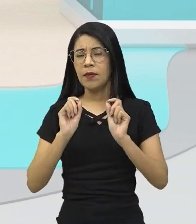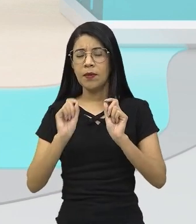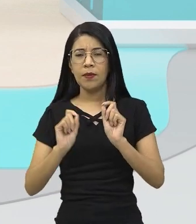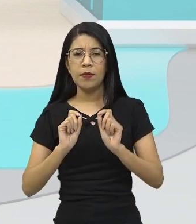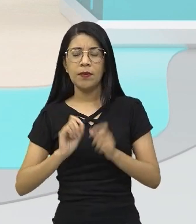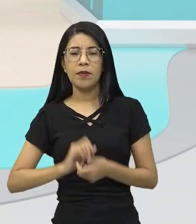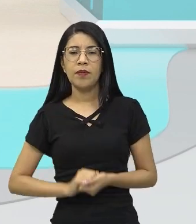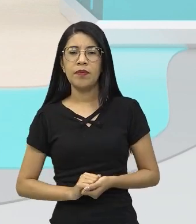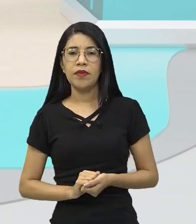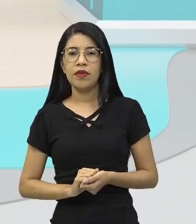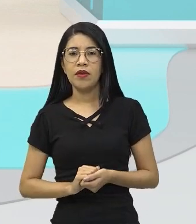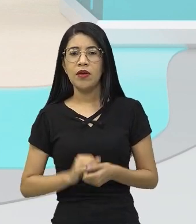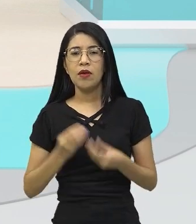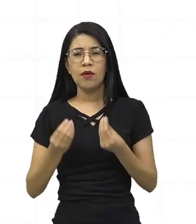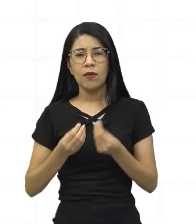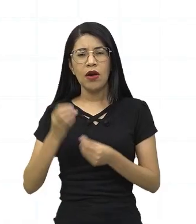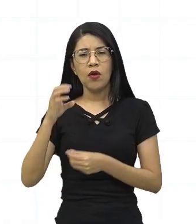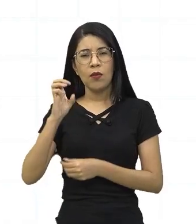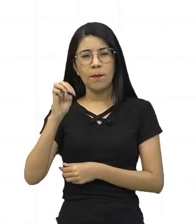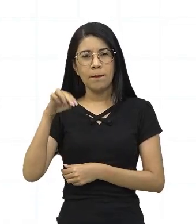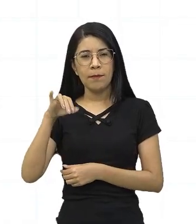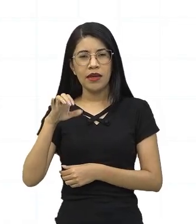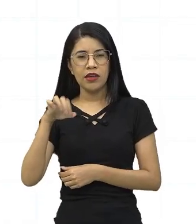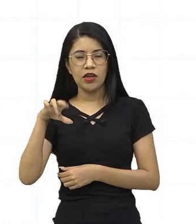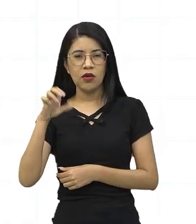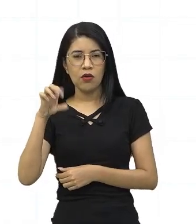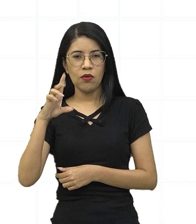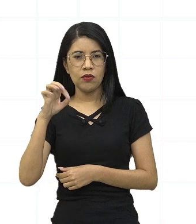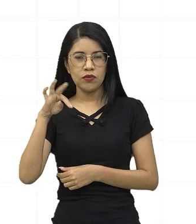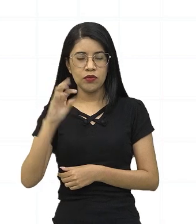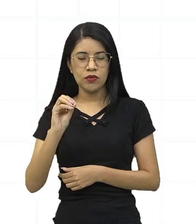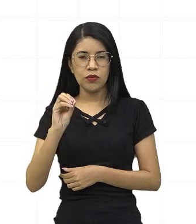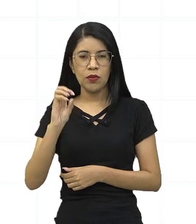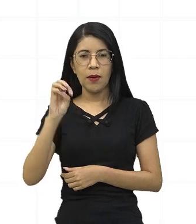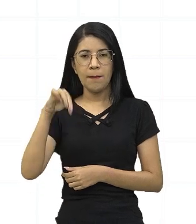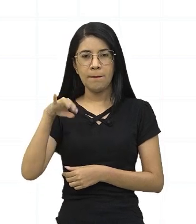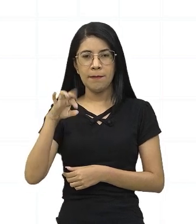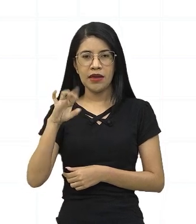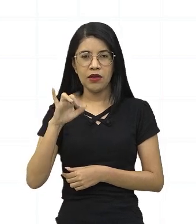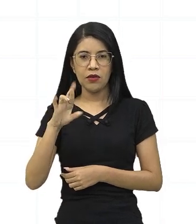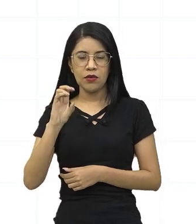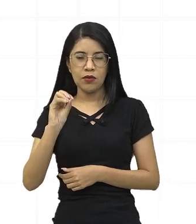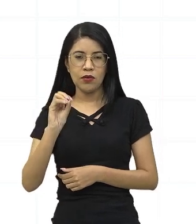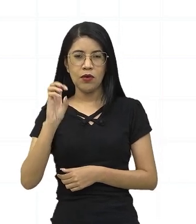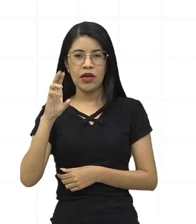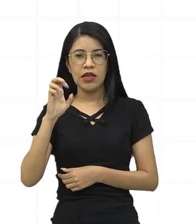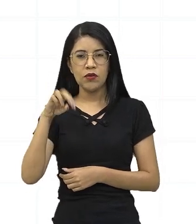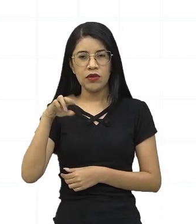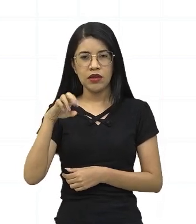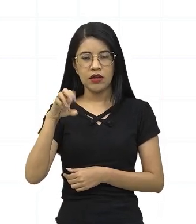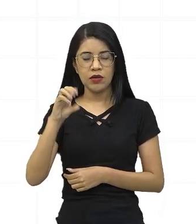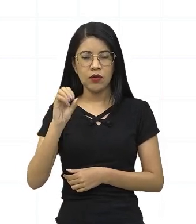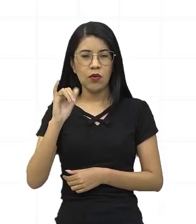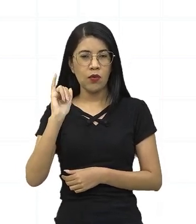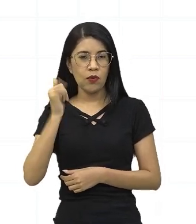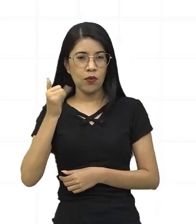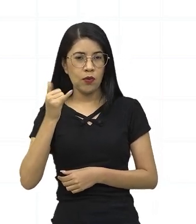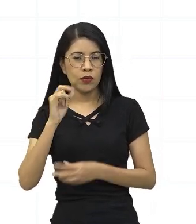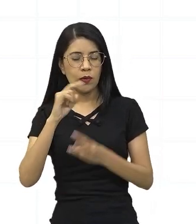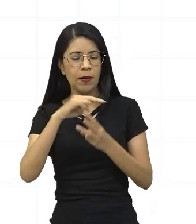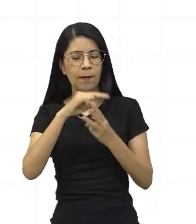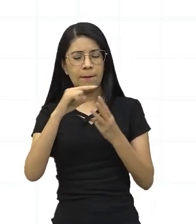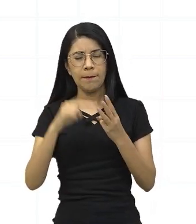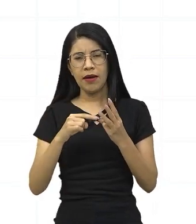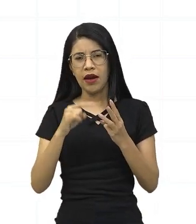sobre o mini conto, o microconto ou nanoconto. Então, o que são isso?